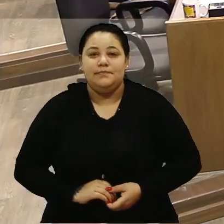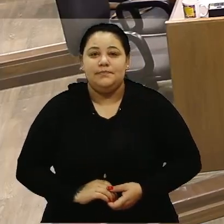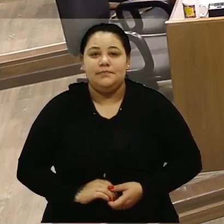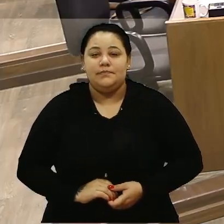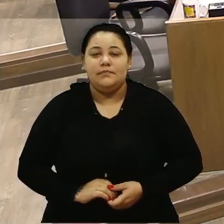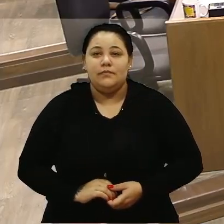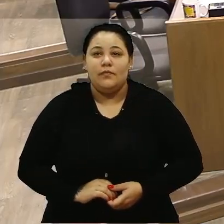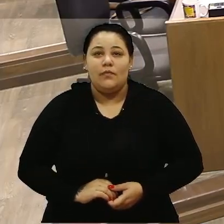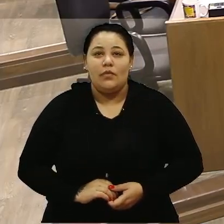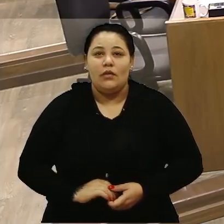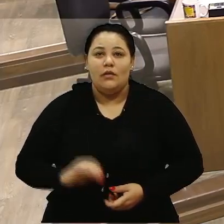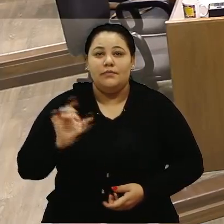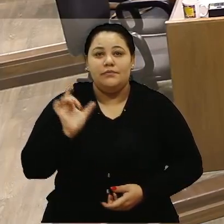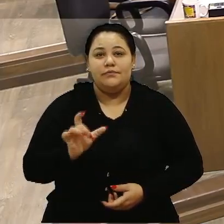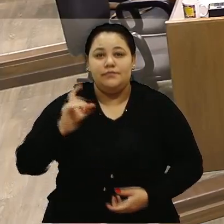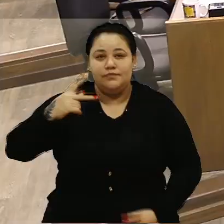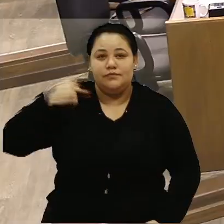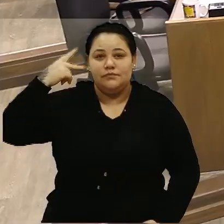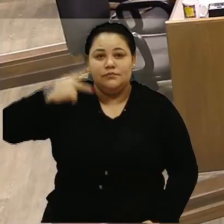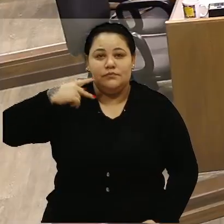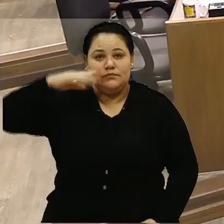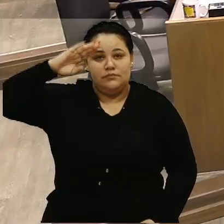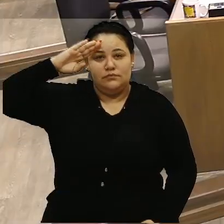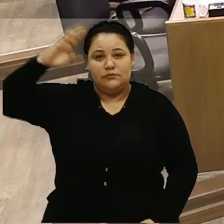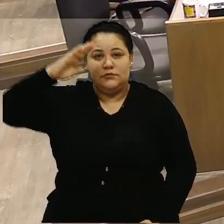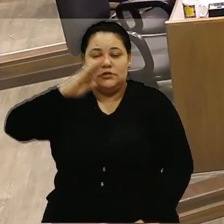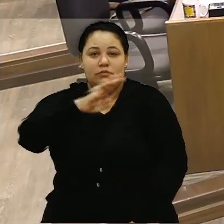Com a palavra, vereador Capitão Ramon.